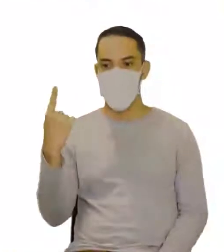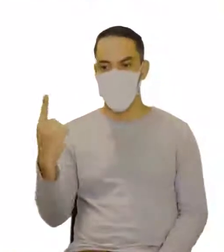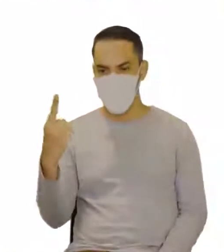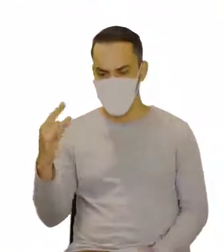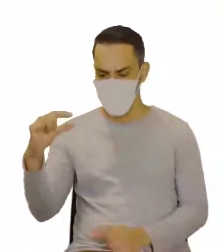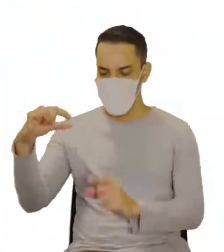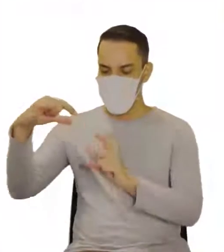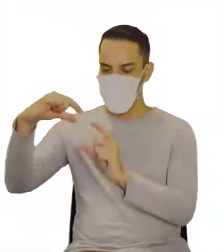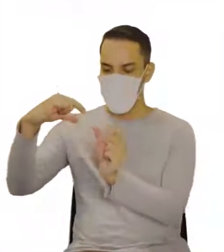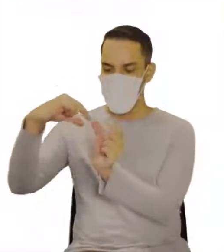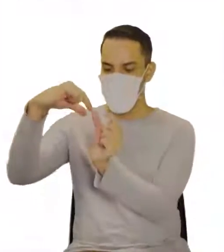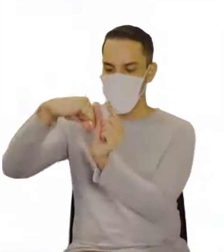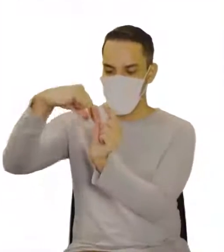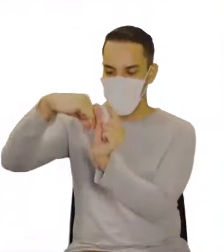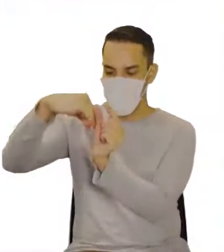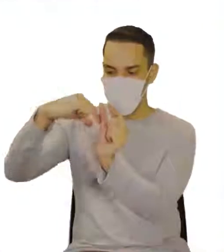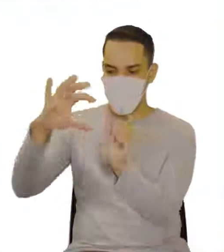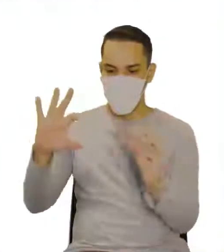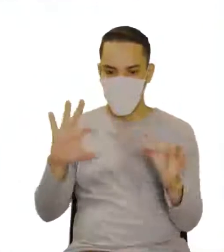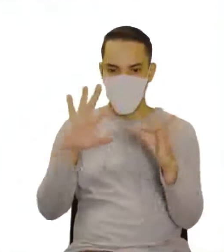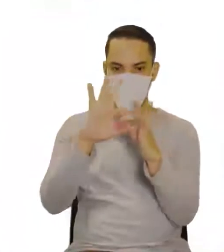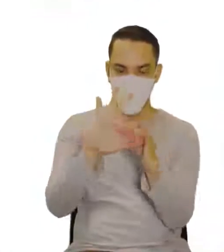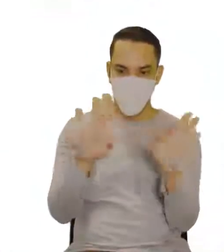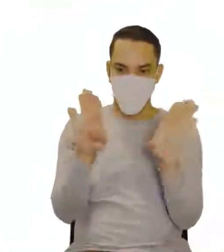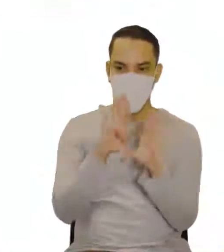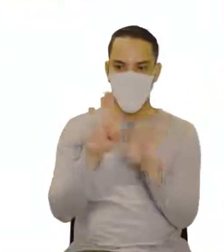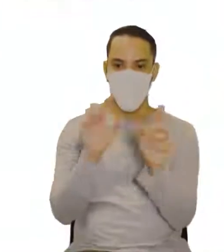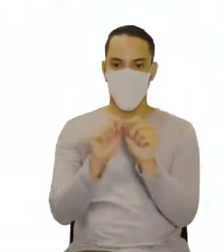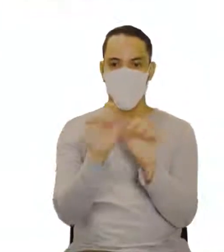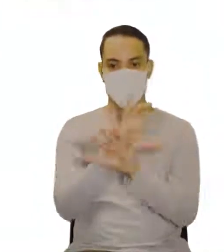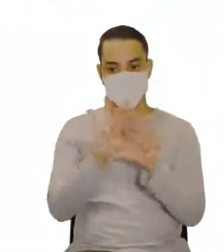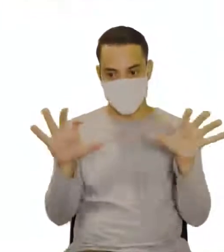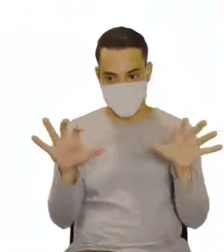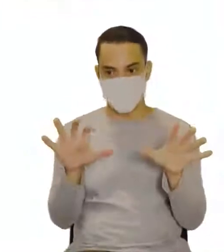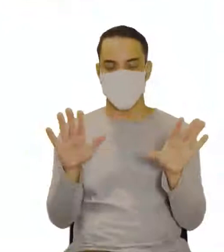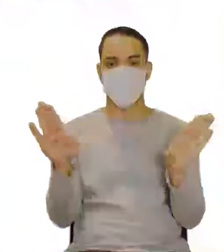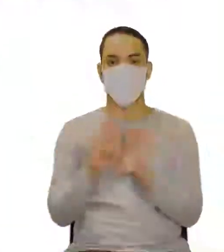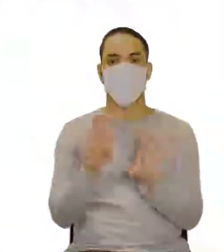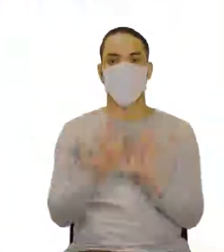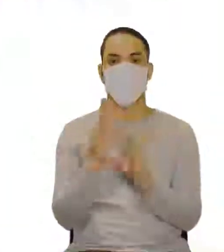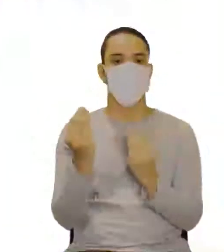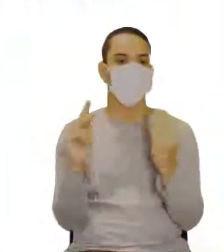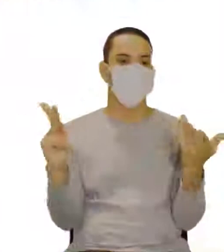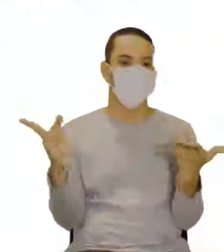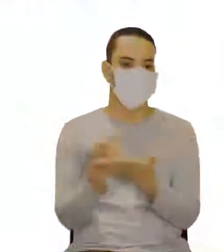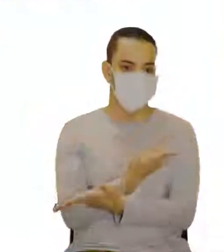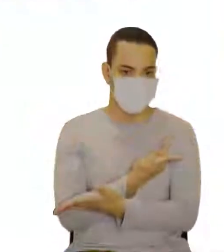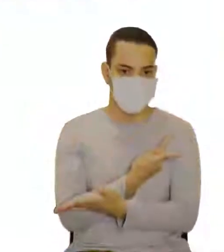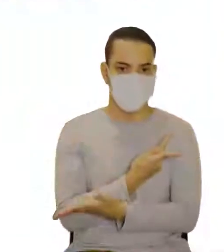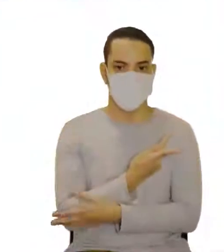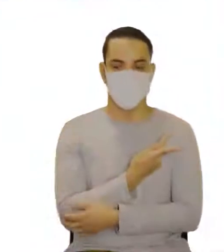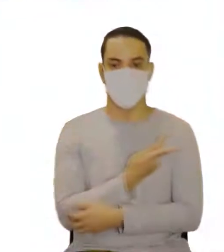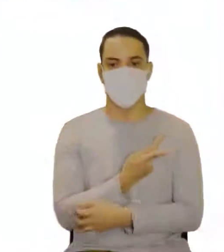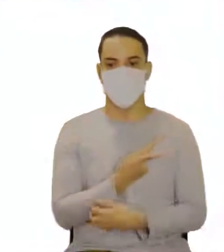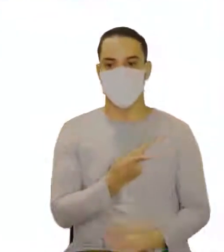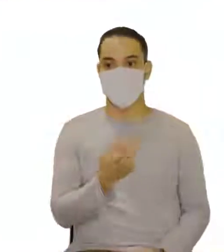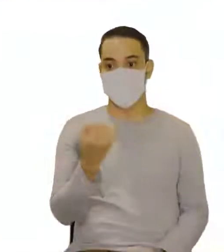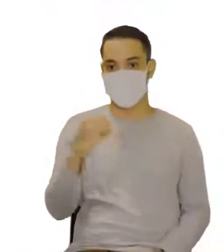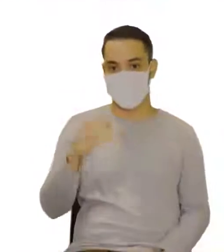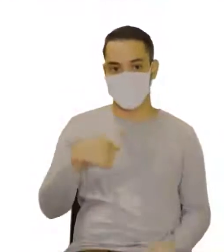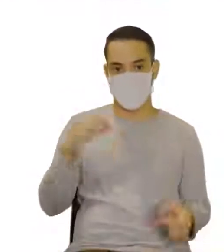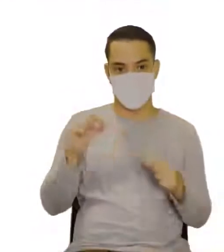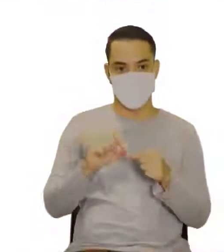da outra pilha. Estou associando essas pilhas assim em série. E aqui o que vai acontecer? Se eu faço esse tipo